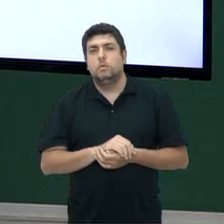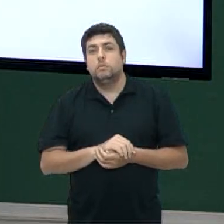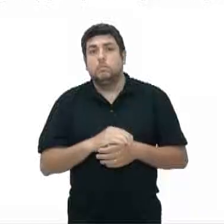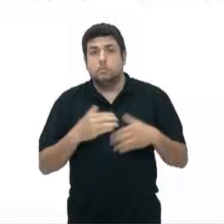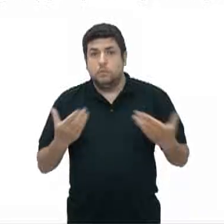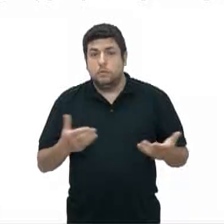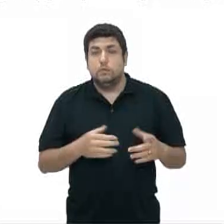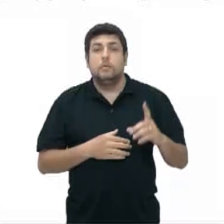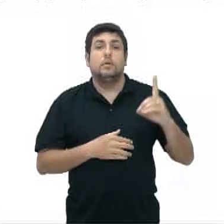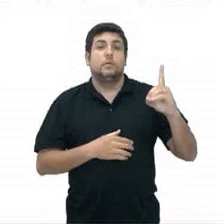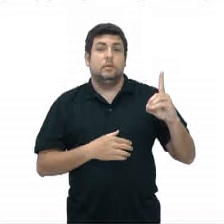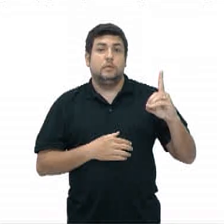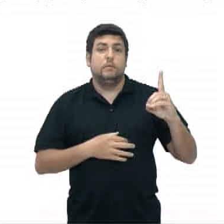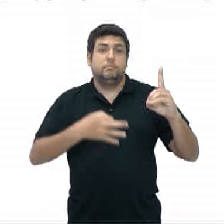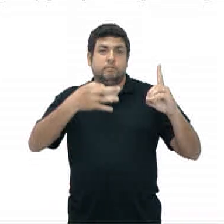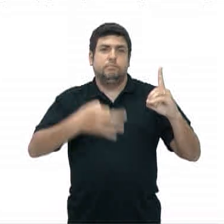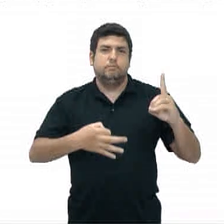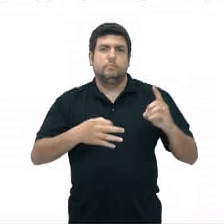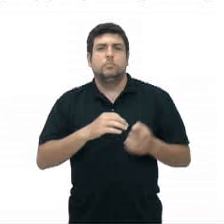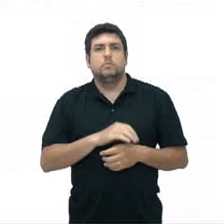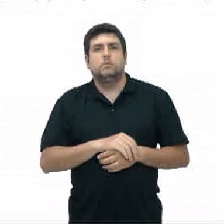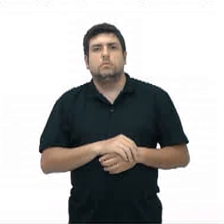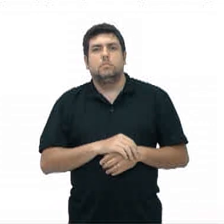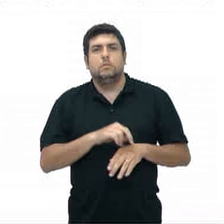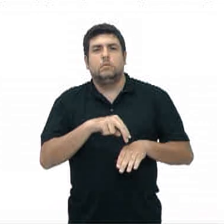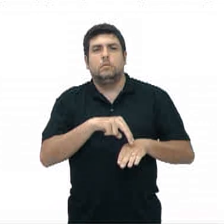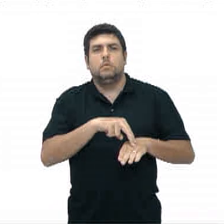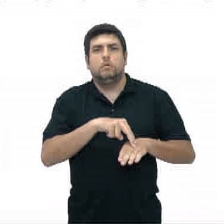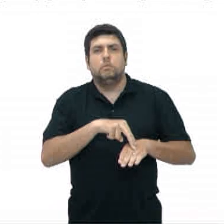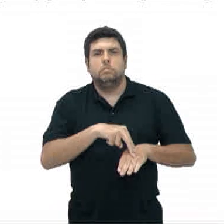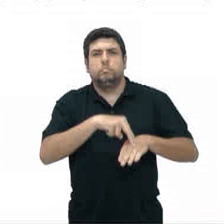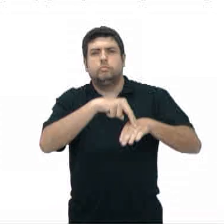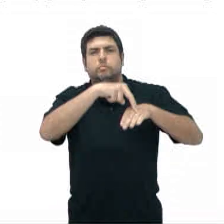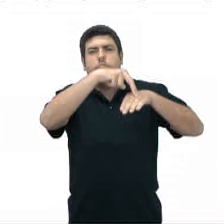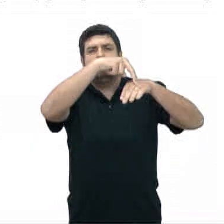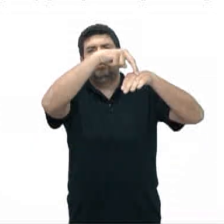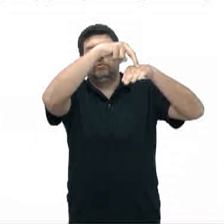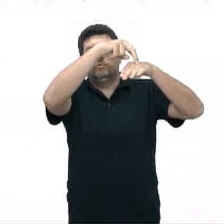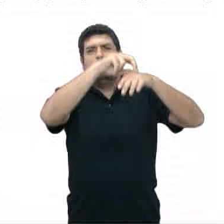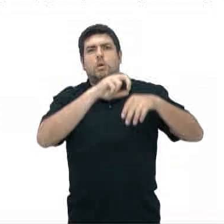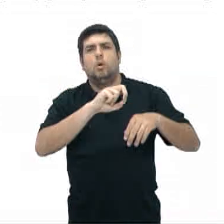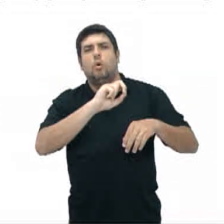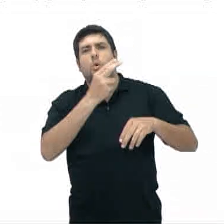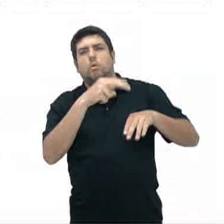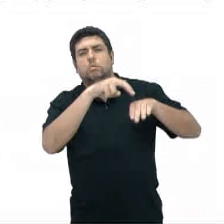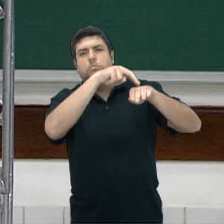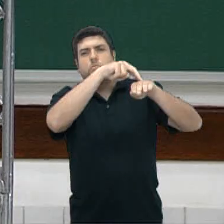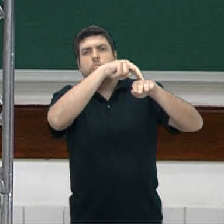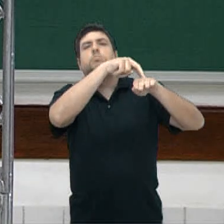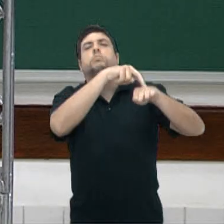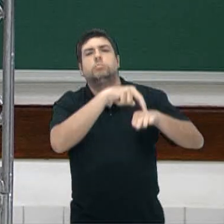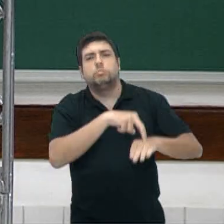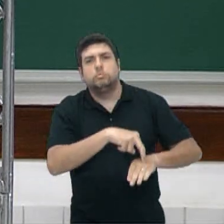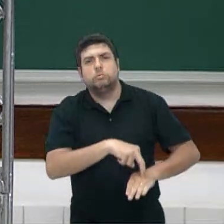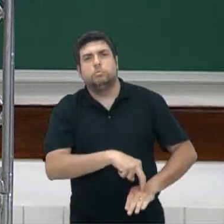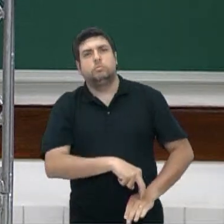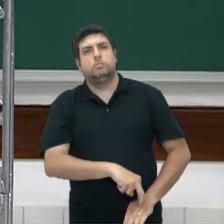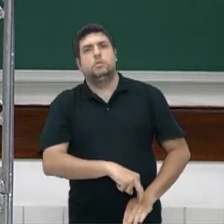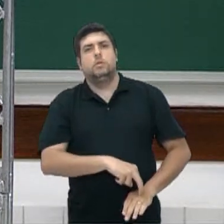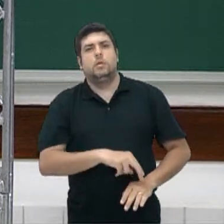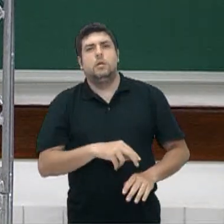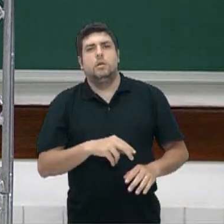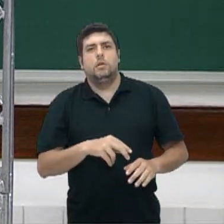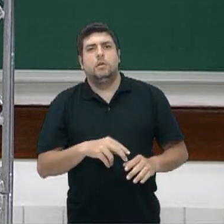alternativa D. Quando o elevador sobe ou desce em movimento variado. Beleza? Por